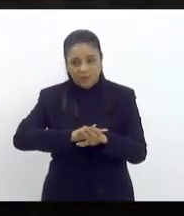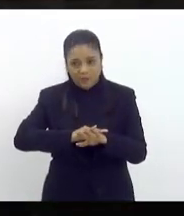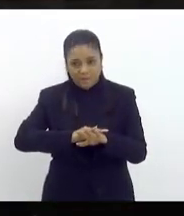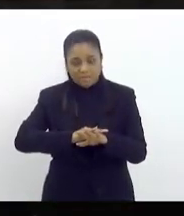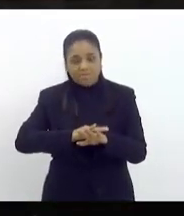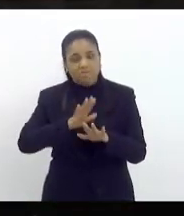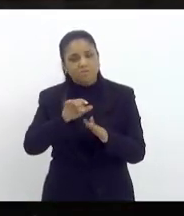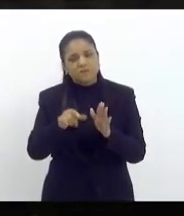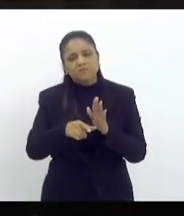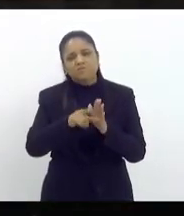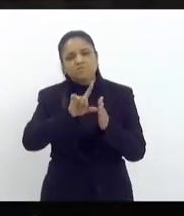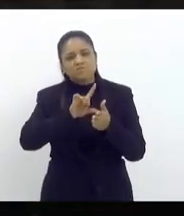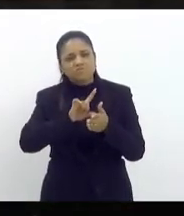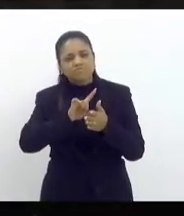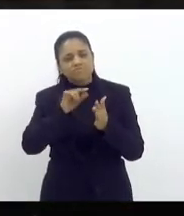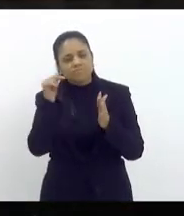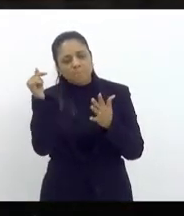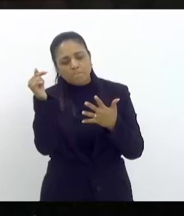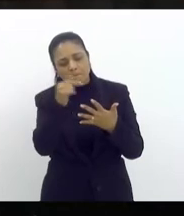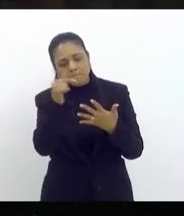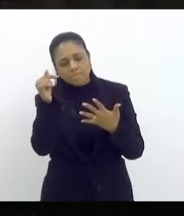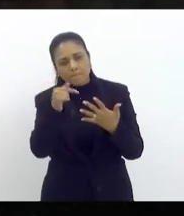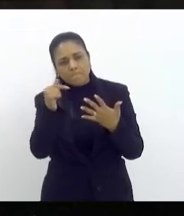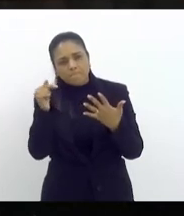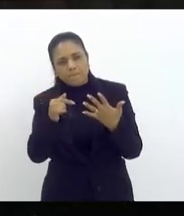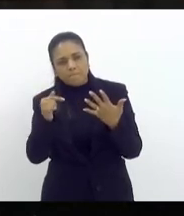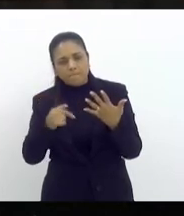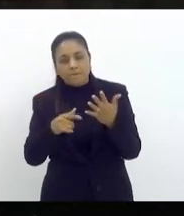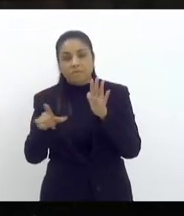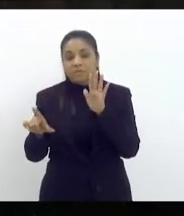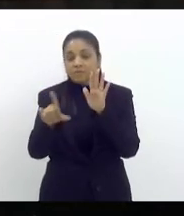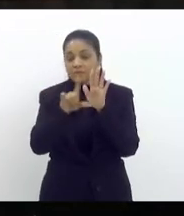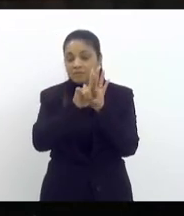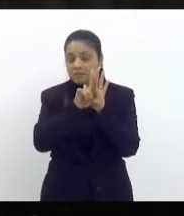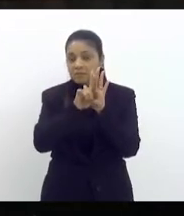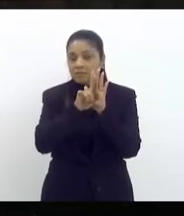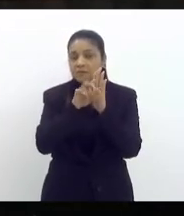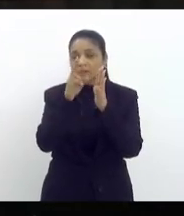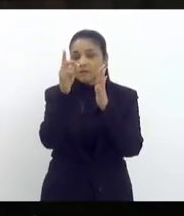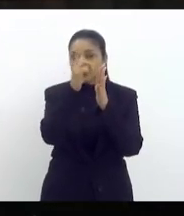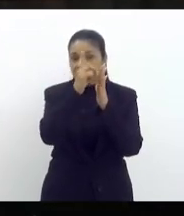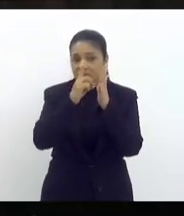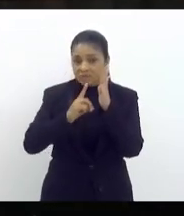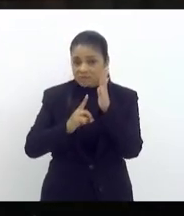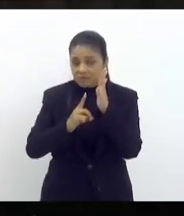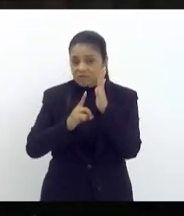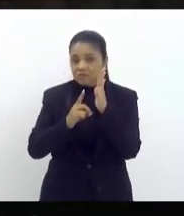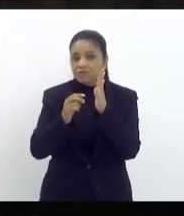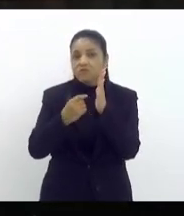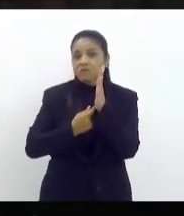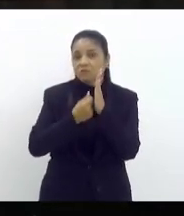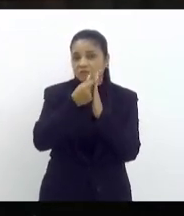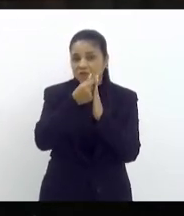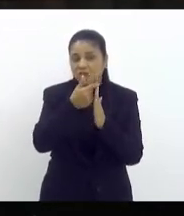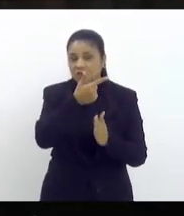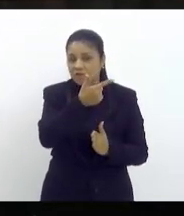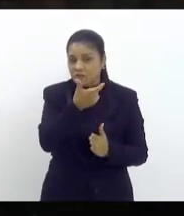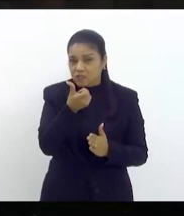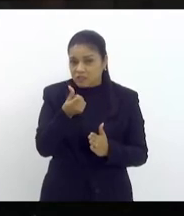algumas questões relacionadas a lei de diretrizes orçamentárias meu mandato fez 26 emendas